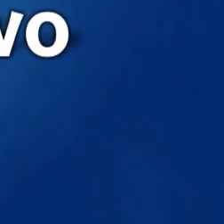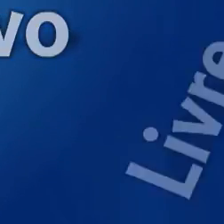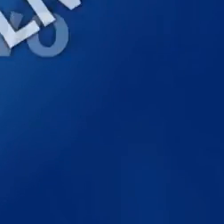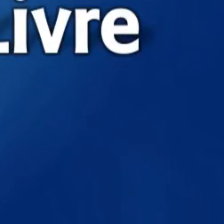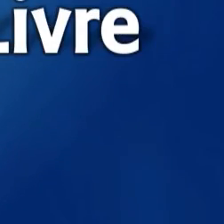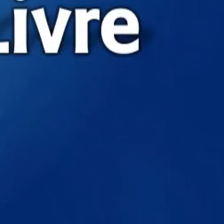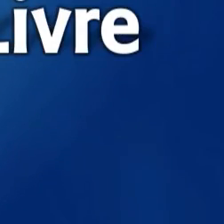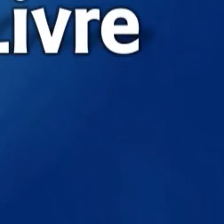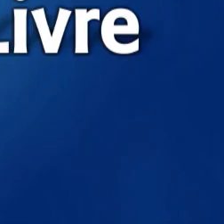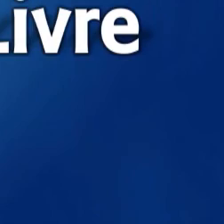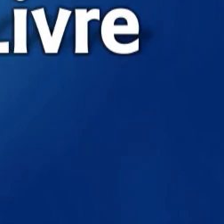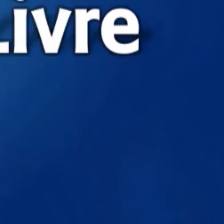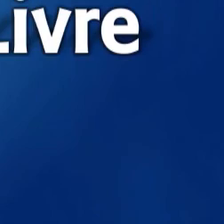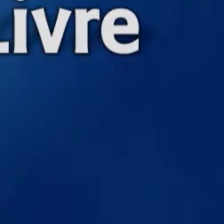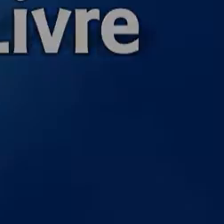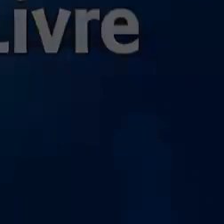Obrigado.